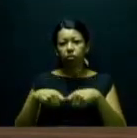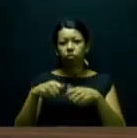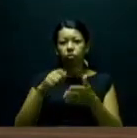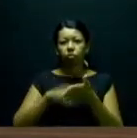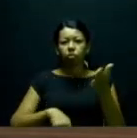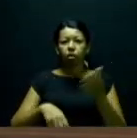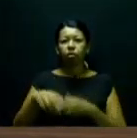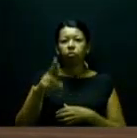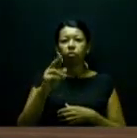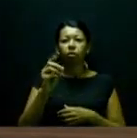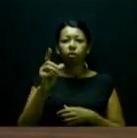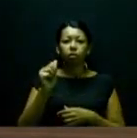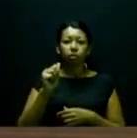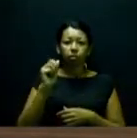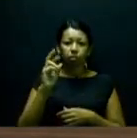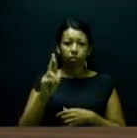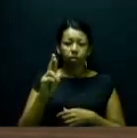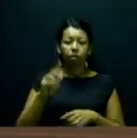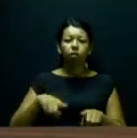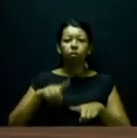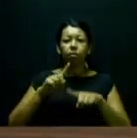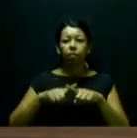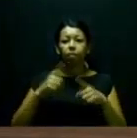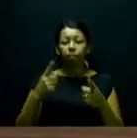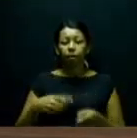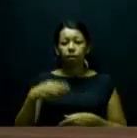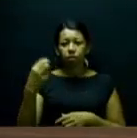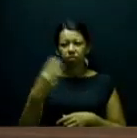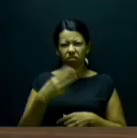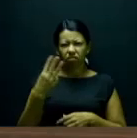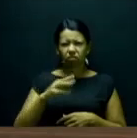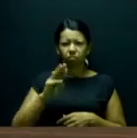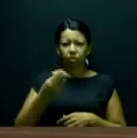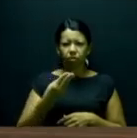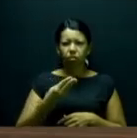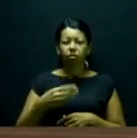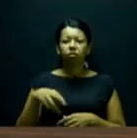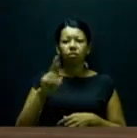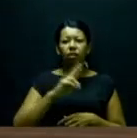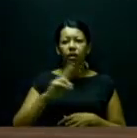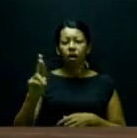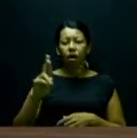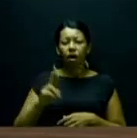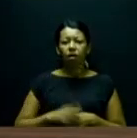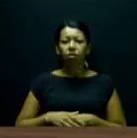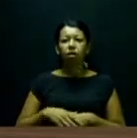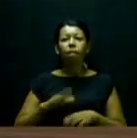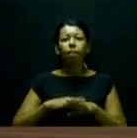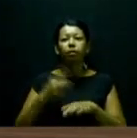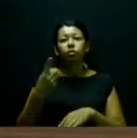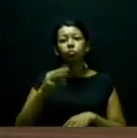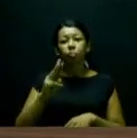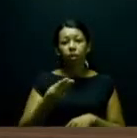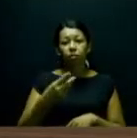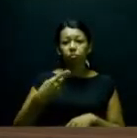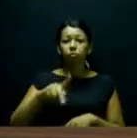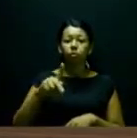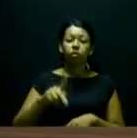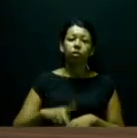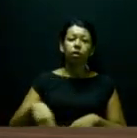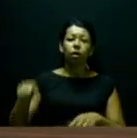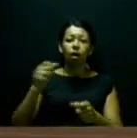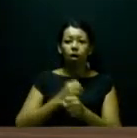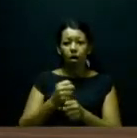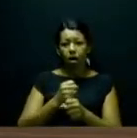de R$ 86 mil reais mensais, perfazendo o valor de mais de R$ 1 milhão por ano. Os depoentes